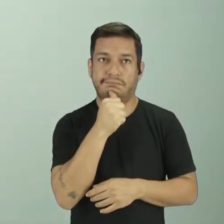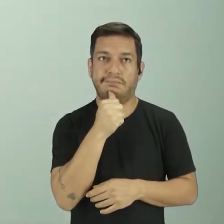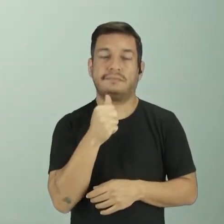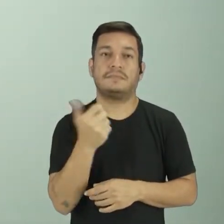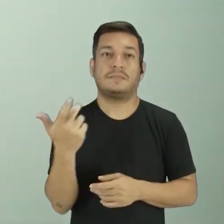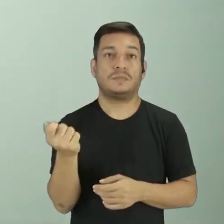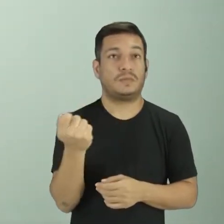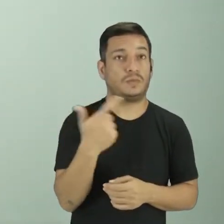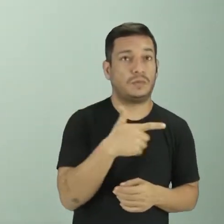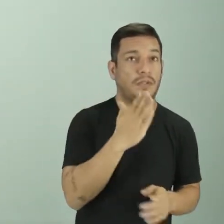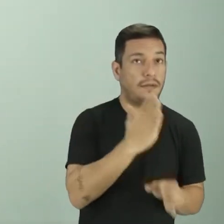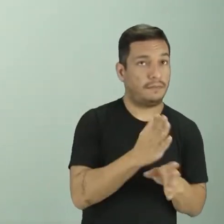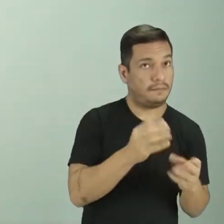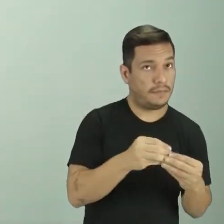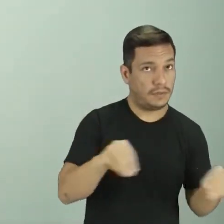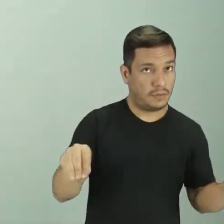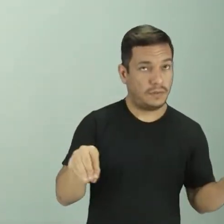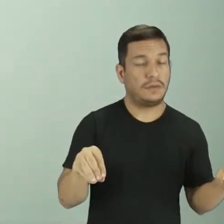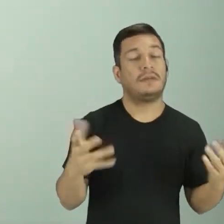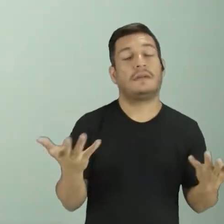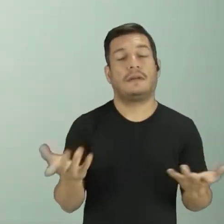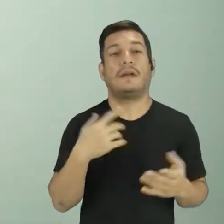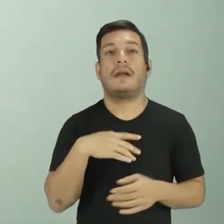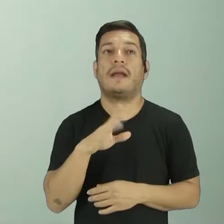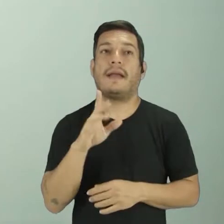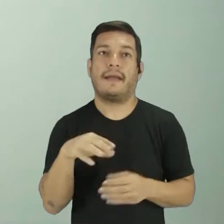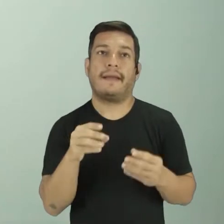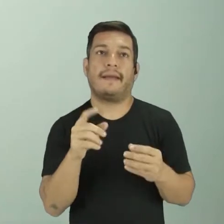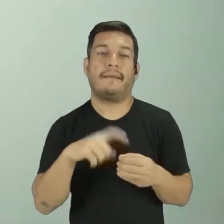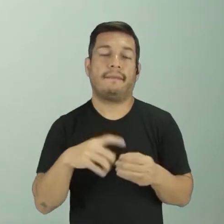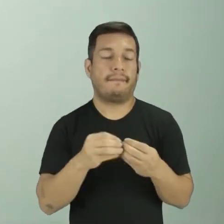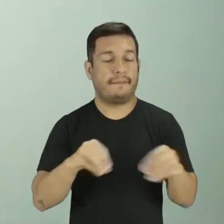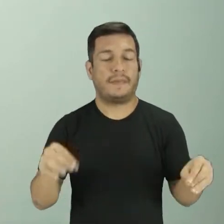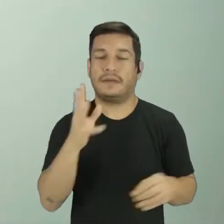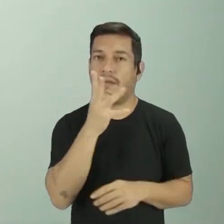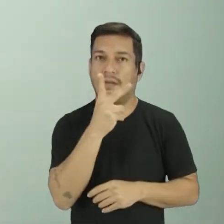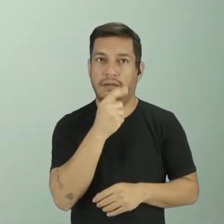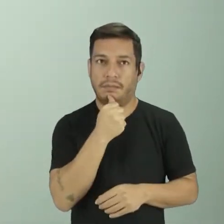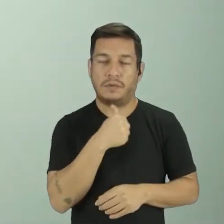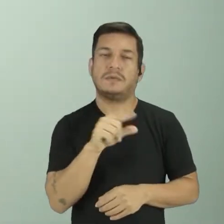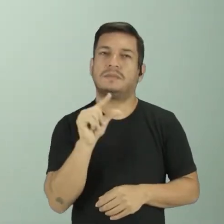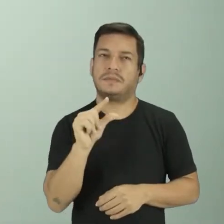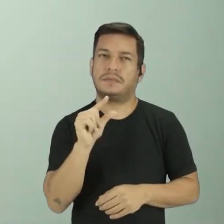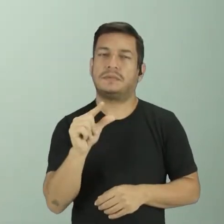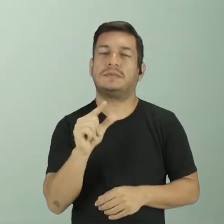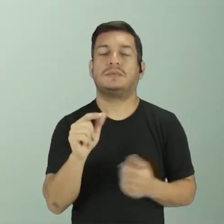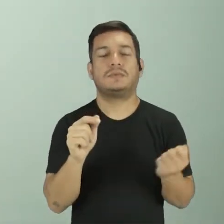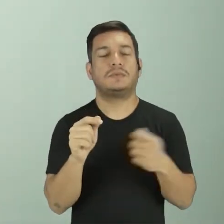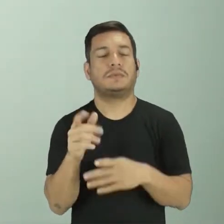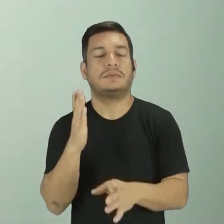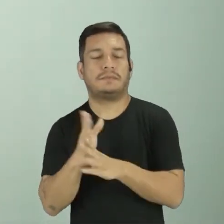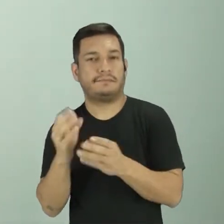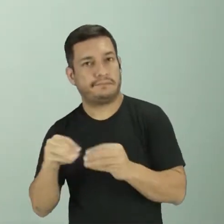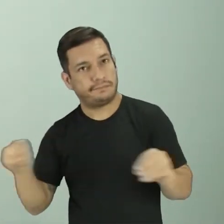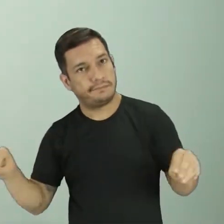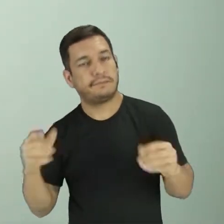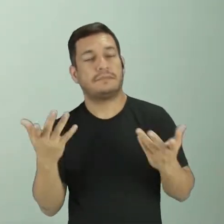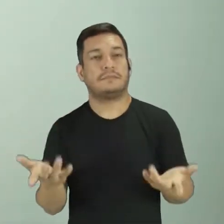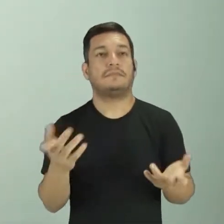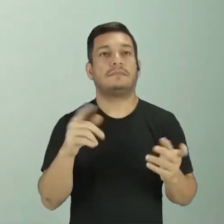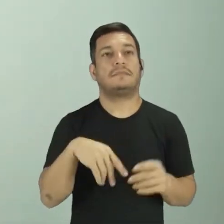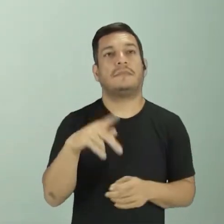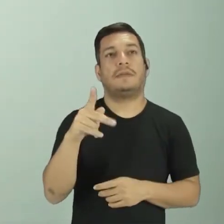Do que a mitose. Então, a meiose, ela é um processo mais demorado, né? Um pouquinho, do que a mitose. E